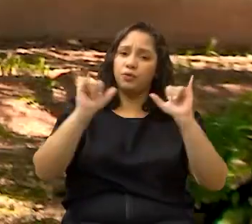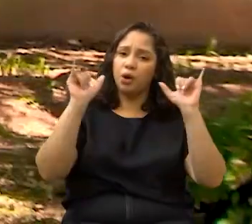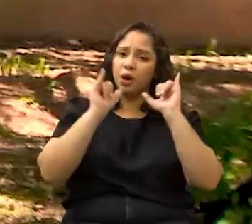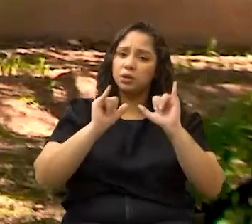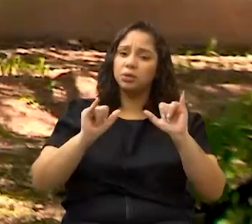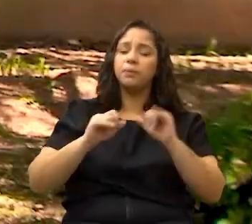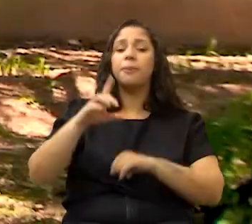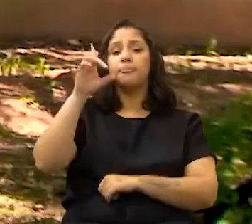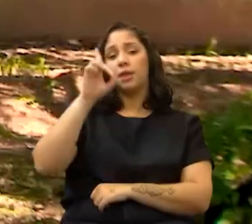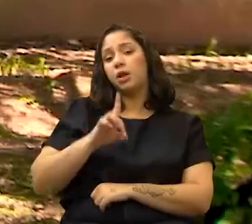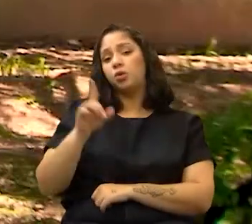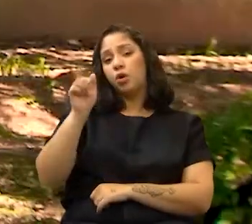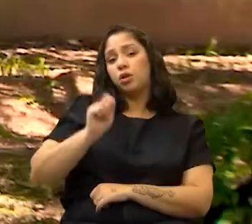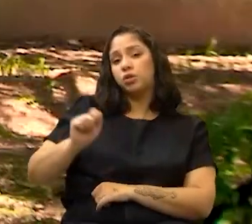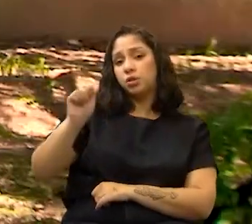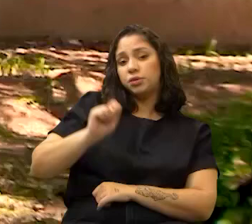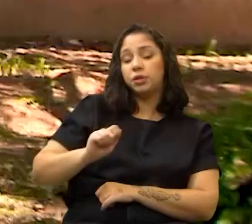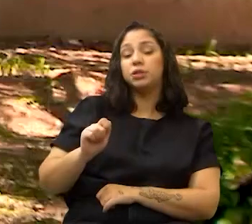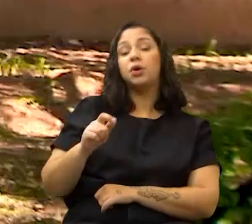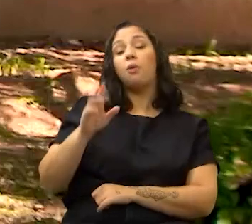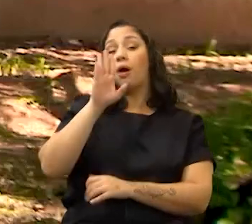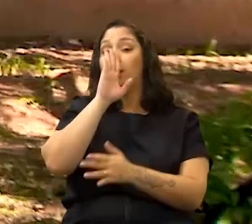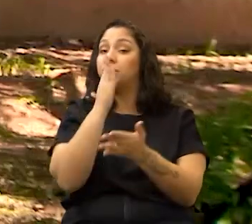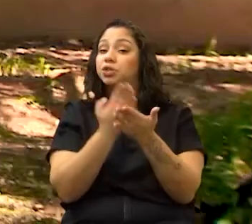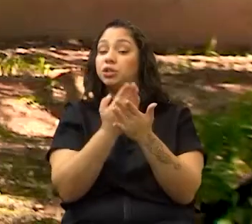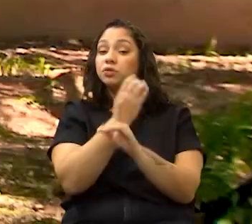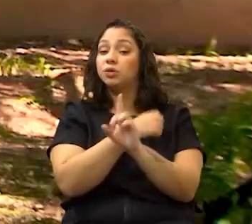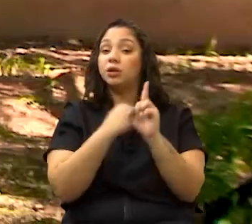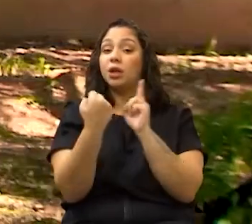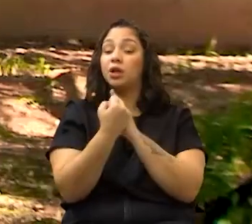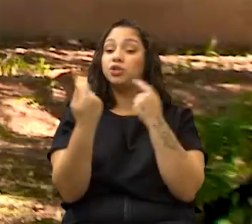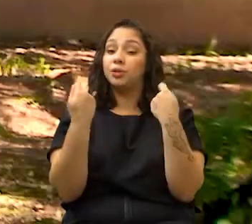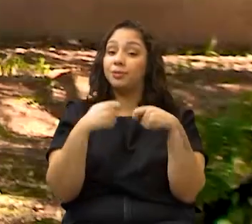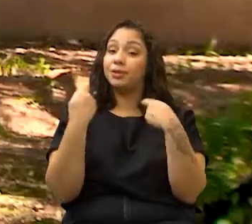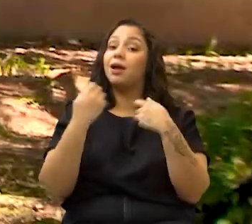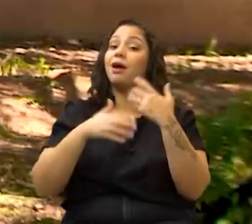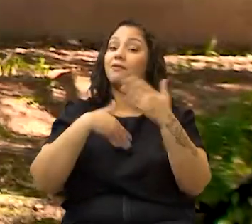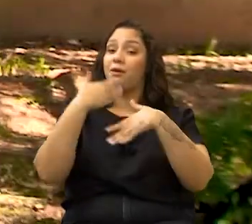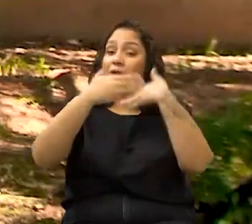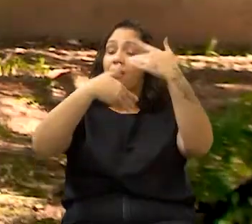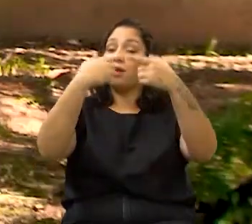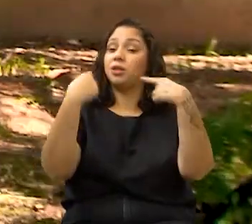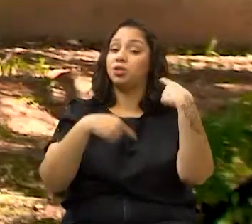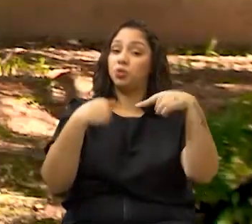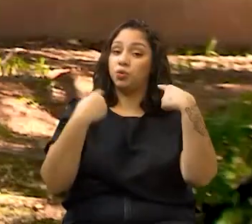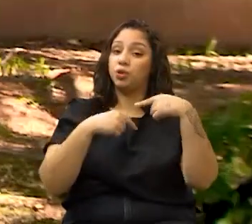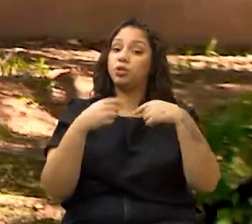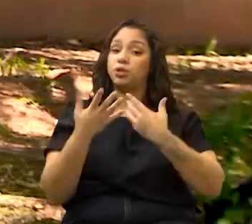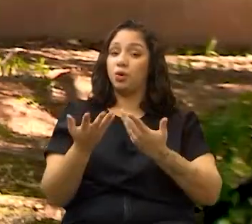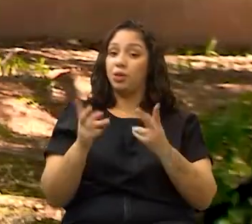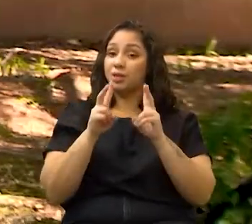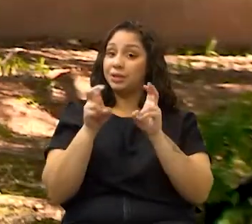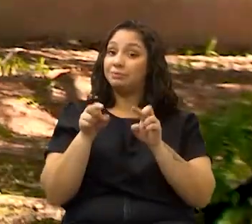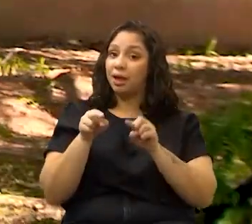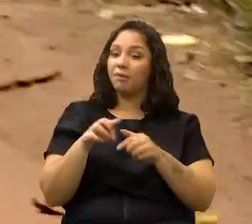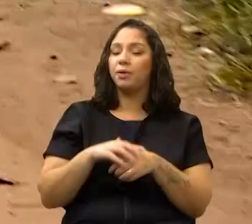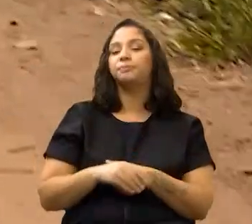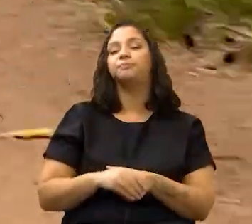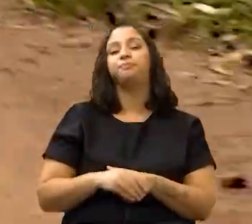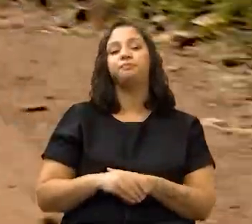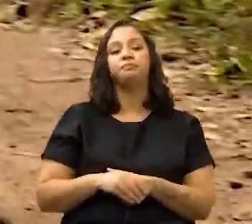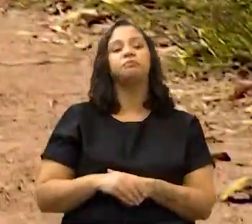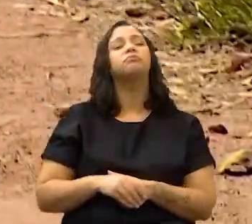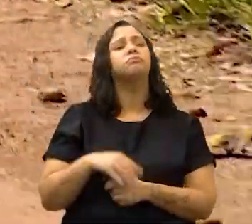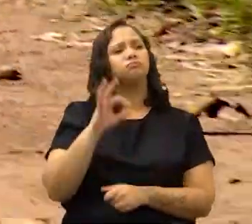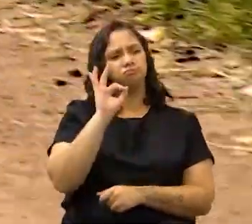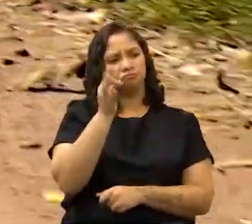e divulgações, o diretor da associação acredita que a sociedade precisa avançar na discussão do tema. De